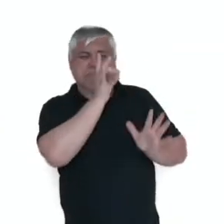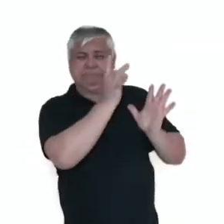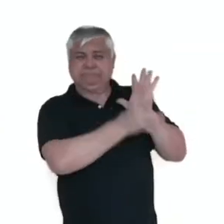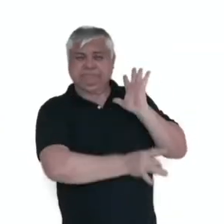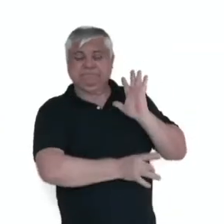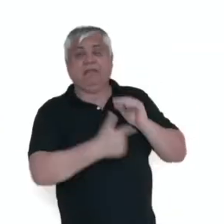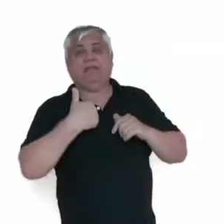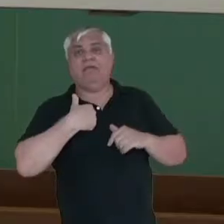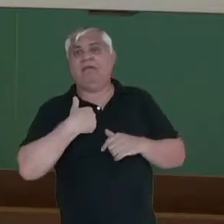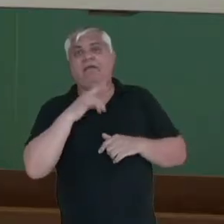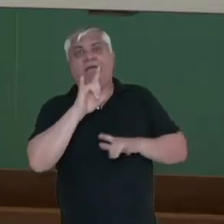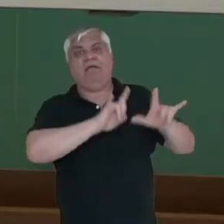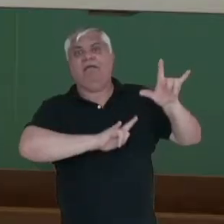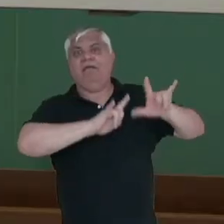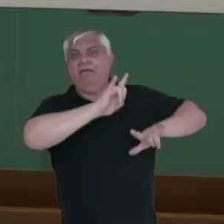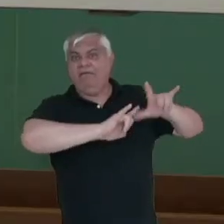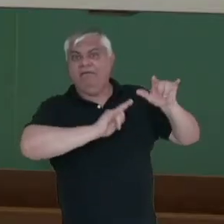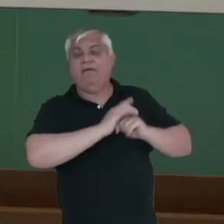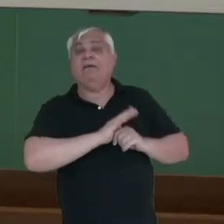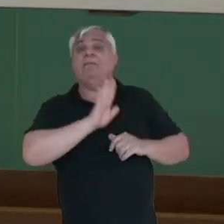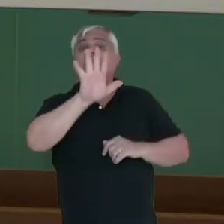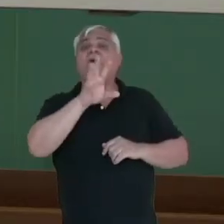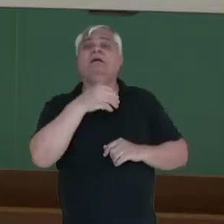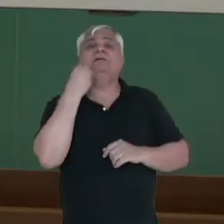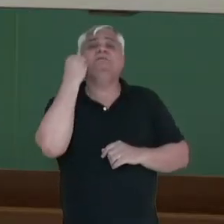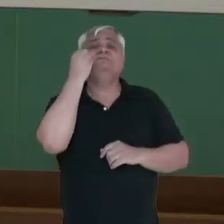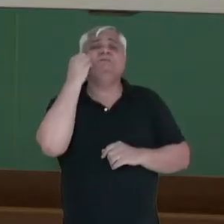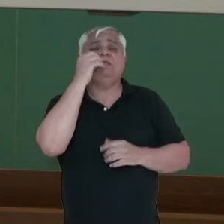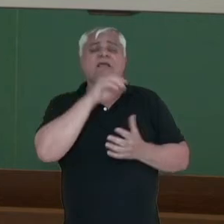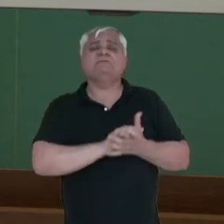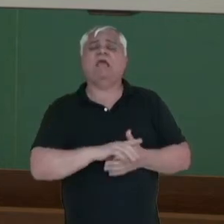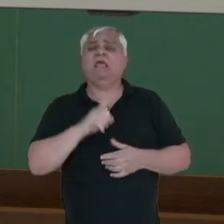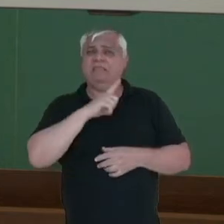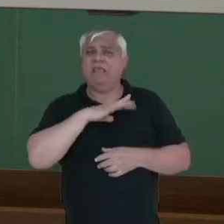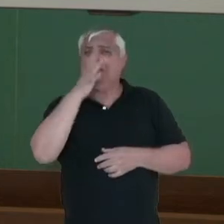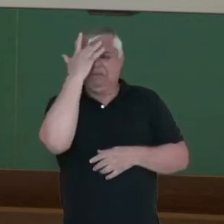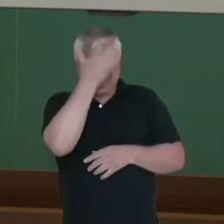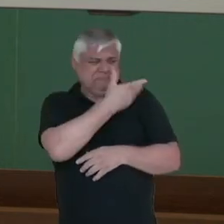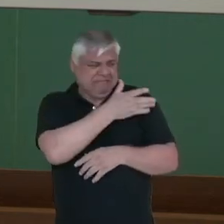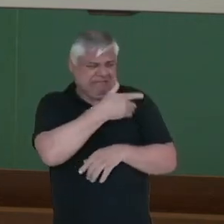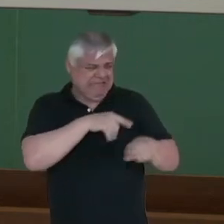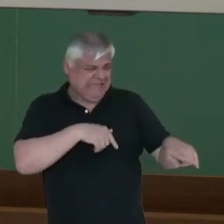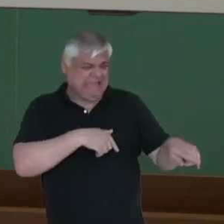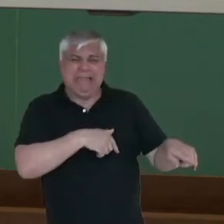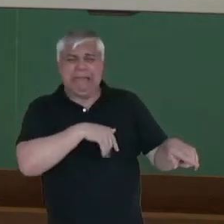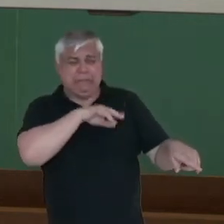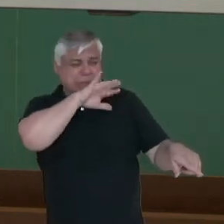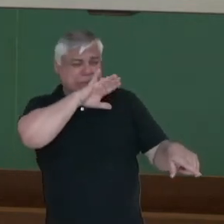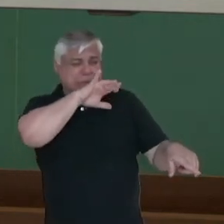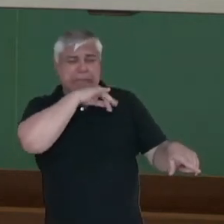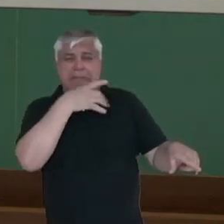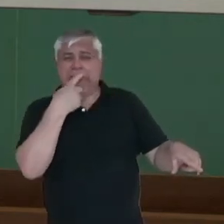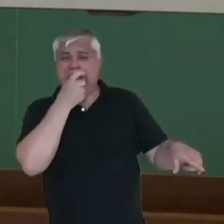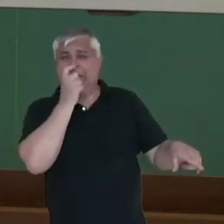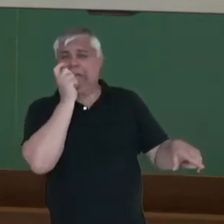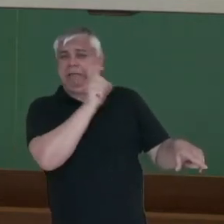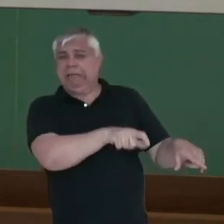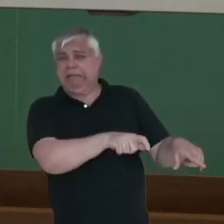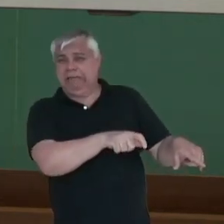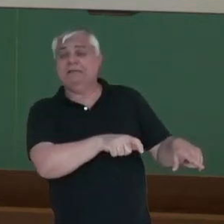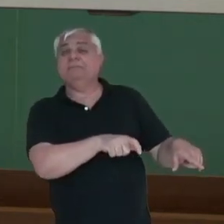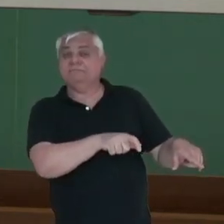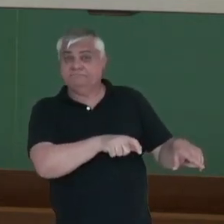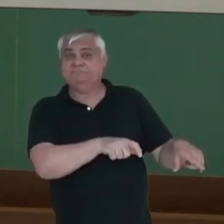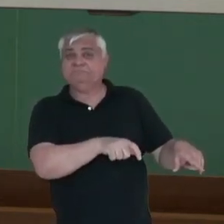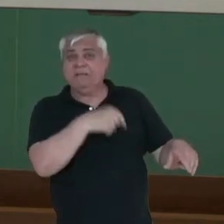uma ideia após a experiência sensível. Tem muita gente que tem preconceito aí contra esse alimento, né? Ou muito preconceito com